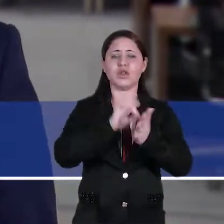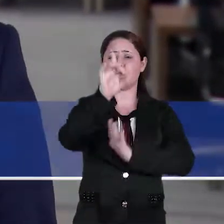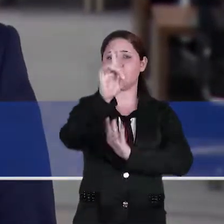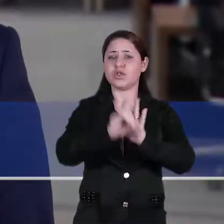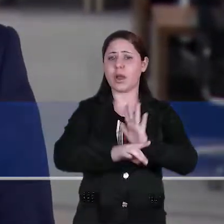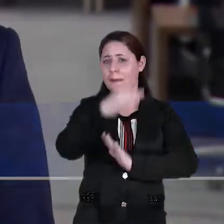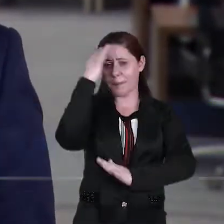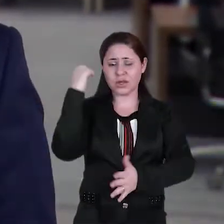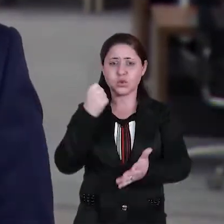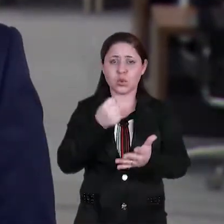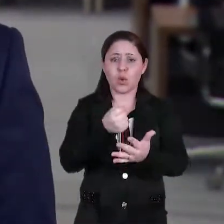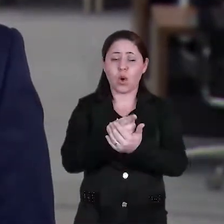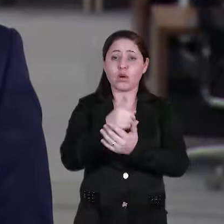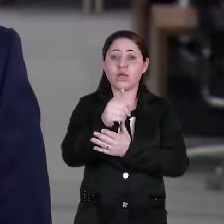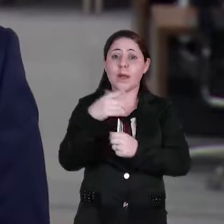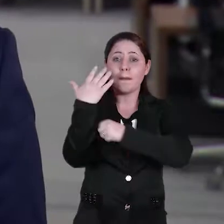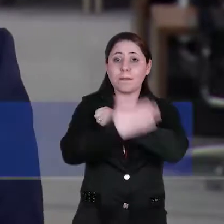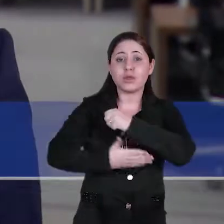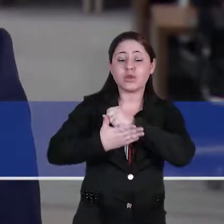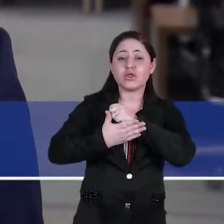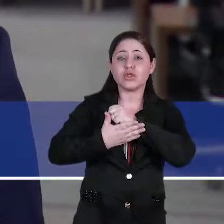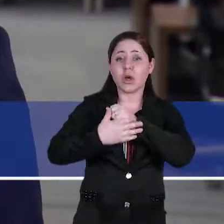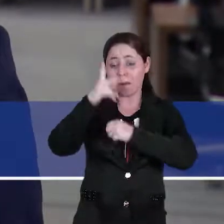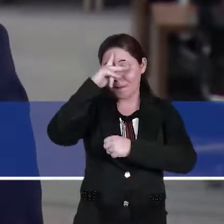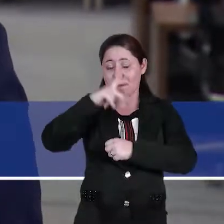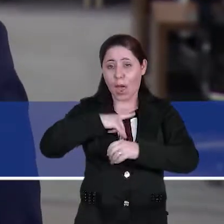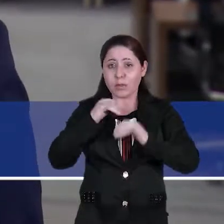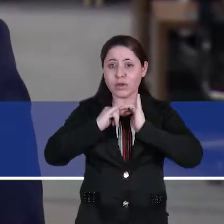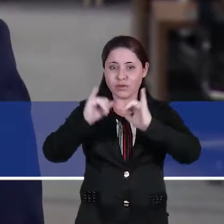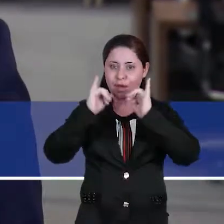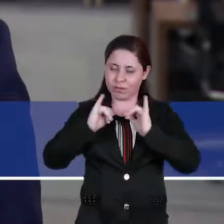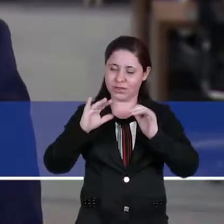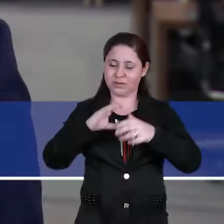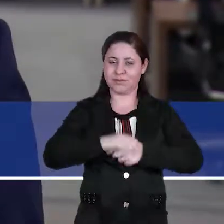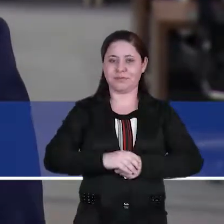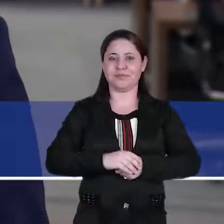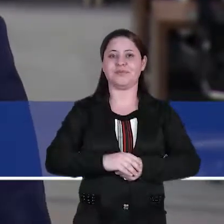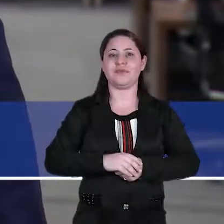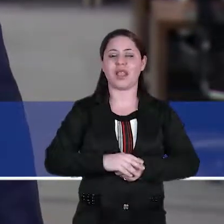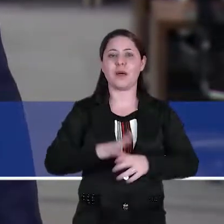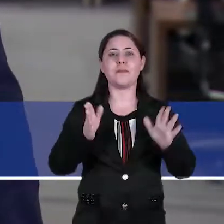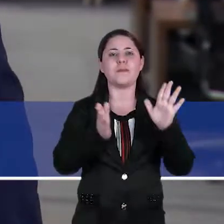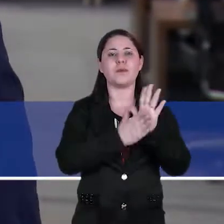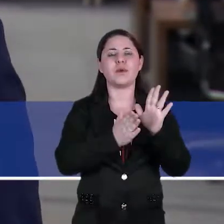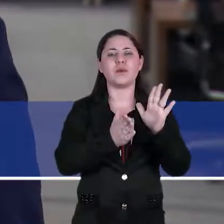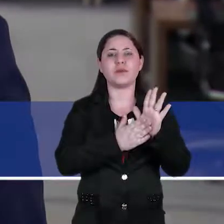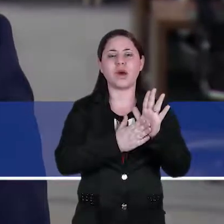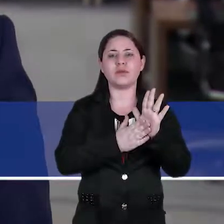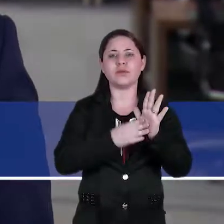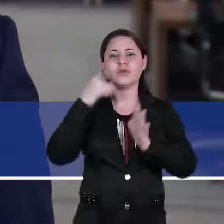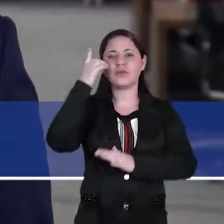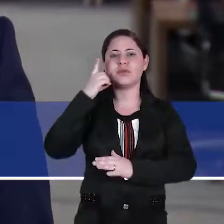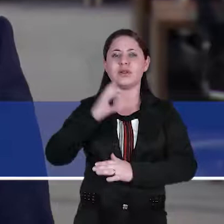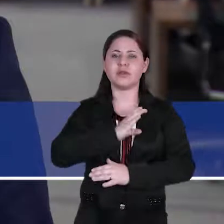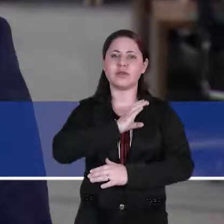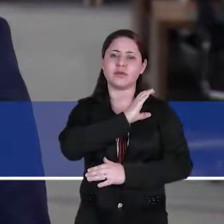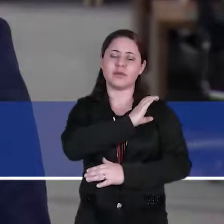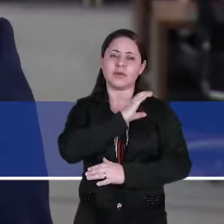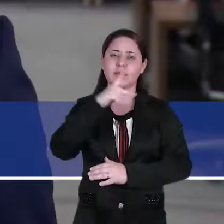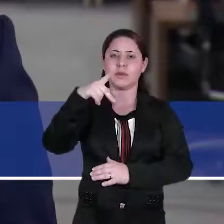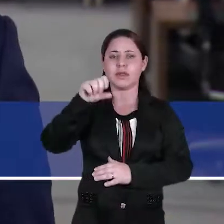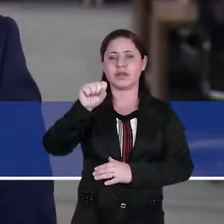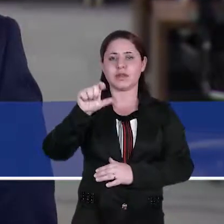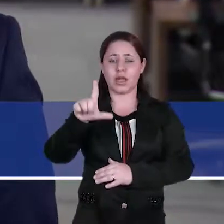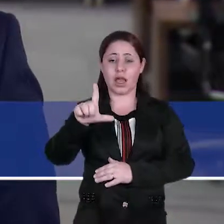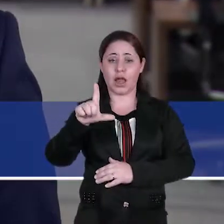quais são os reais direitos dos consumidores no que tange à proteção dos seus dados pessoais. O evento foi proposto pelo deputado Capitão